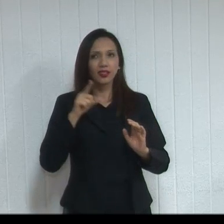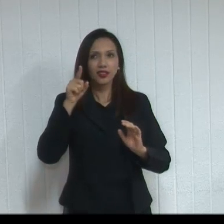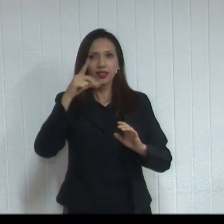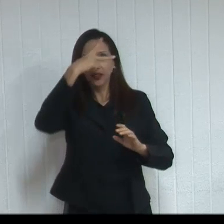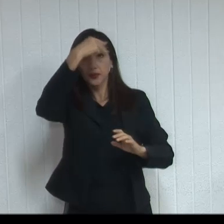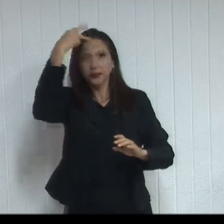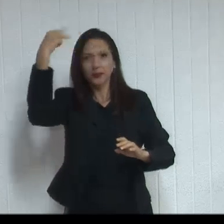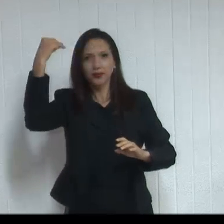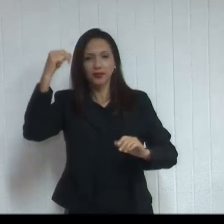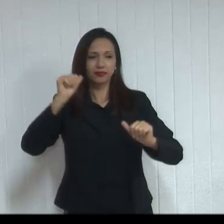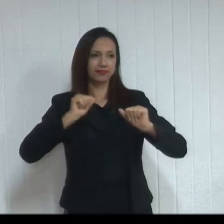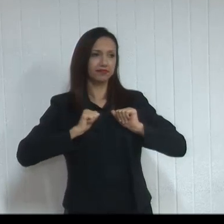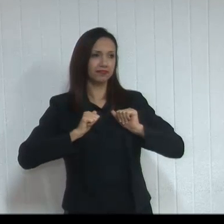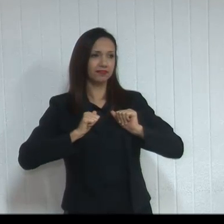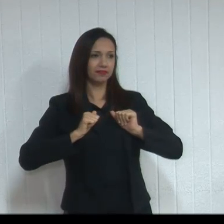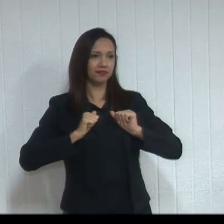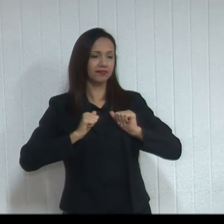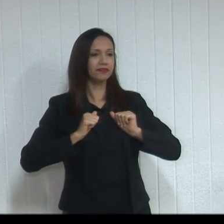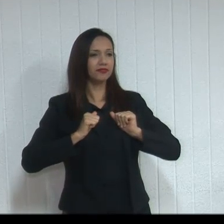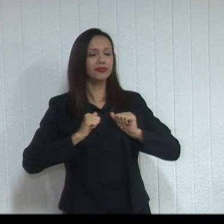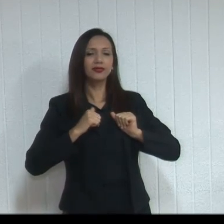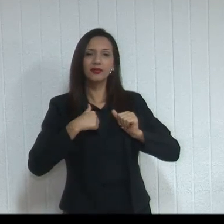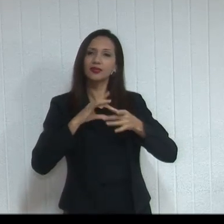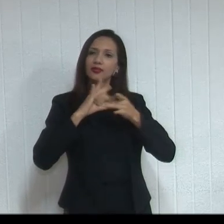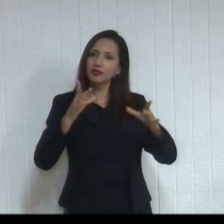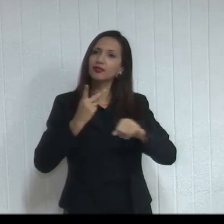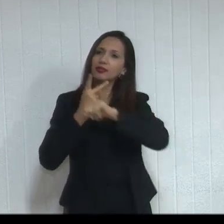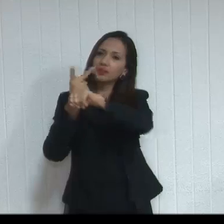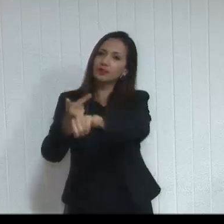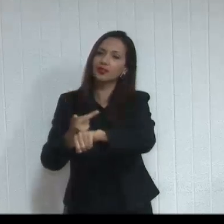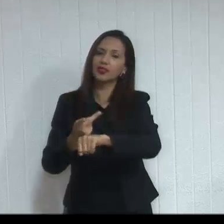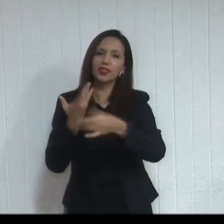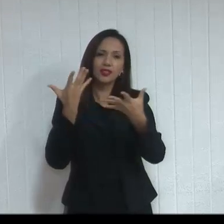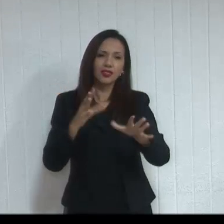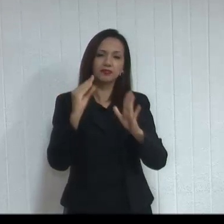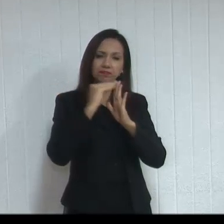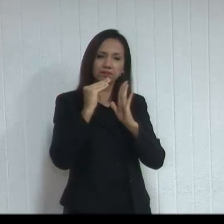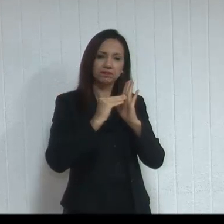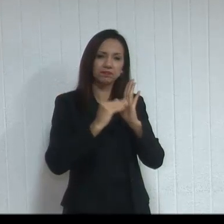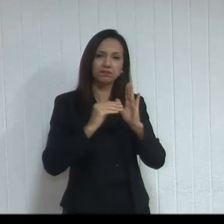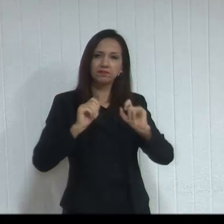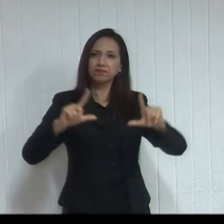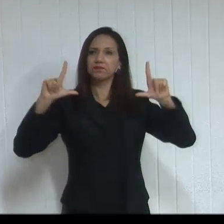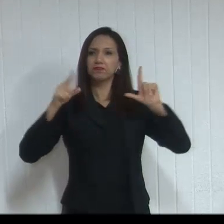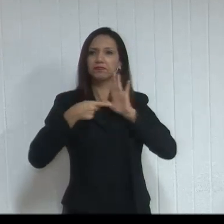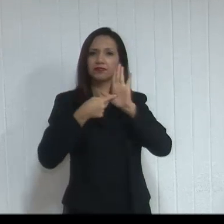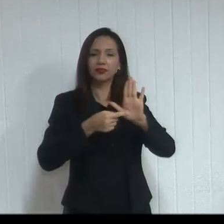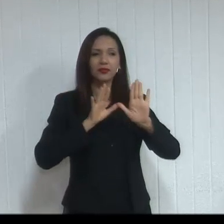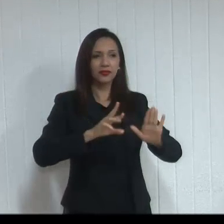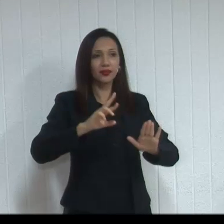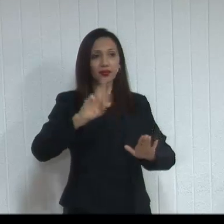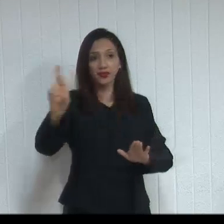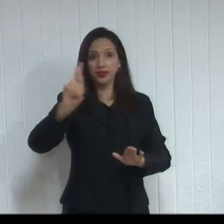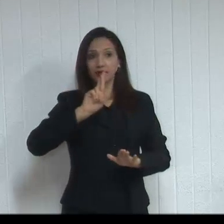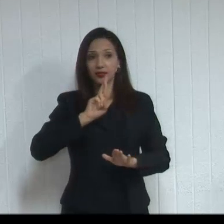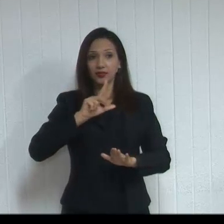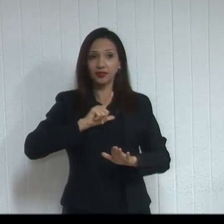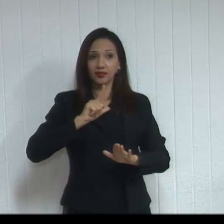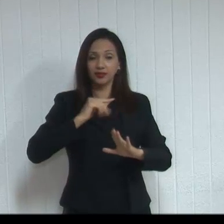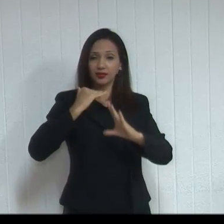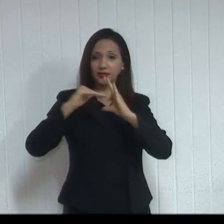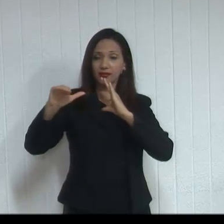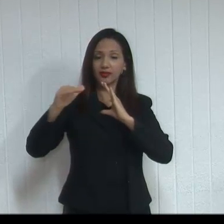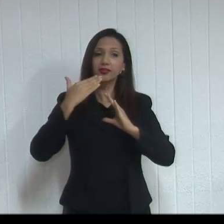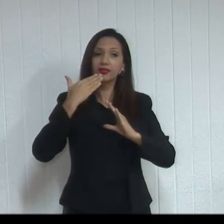tomei liberdade de procurar a prefeitura, e eu não quis colocar para não expor a pessoa, mas a resposta do e-mail que veio para